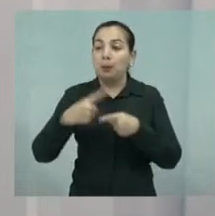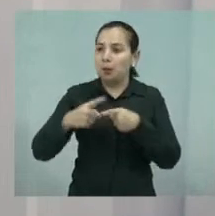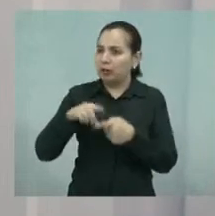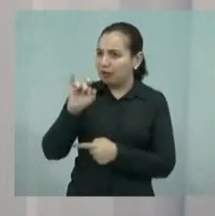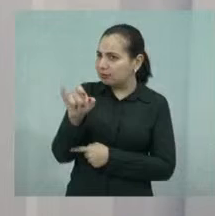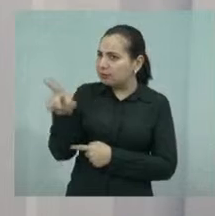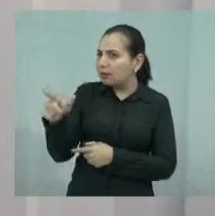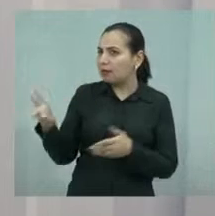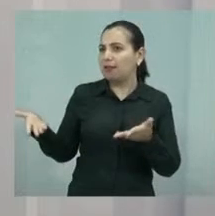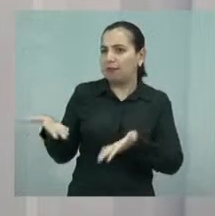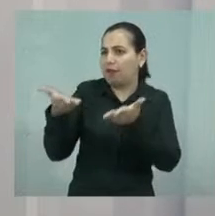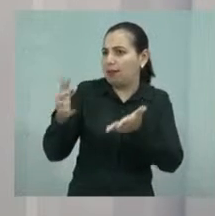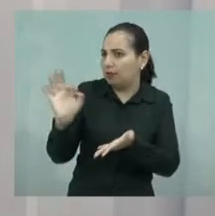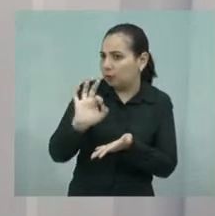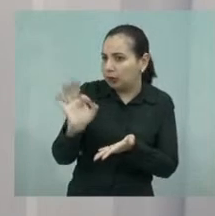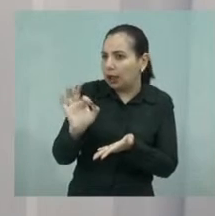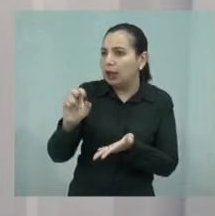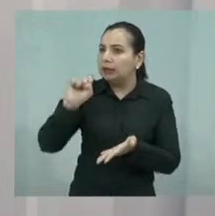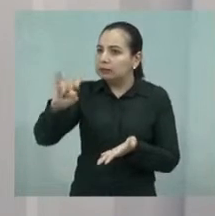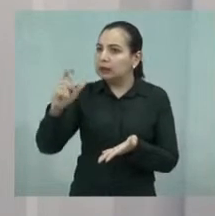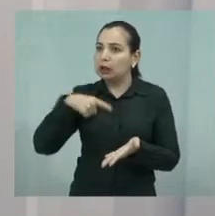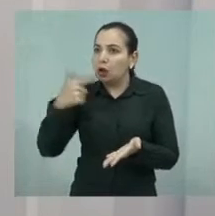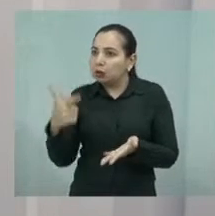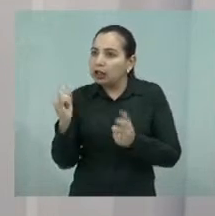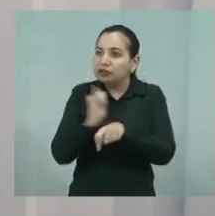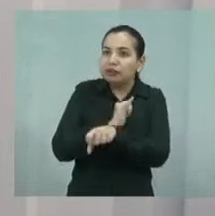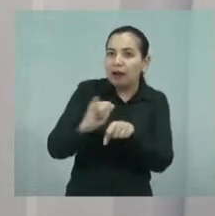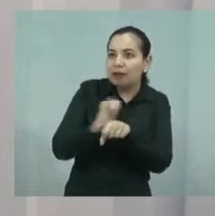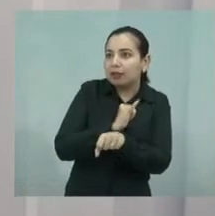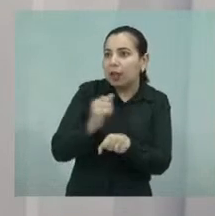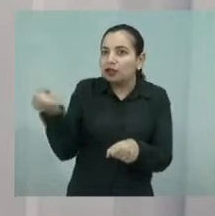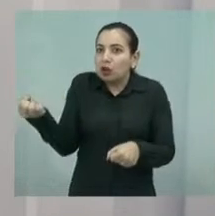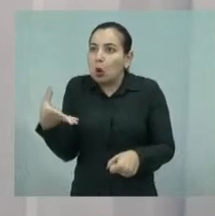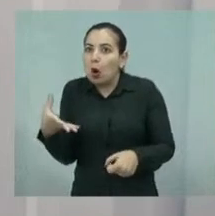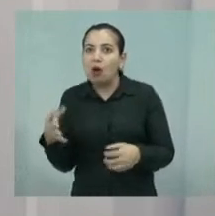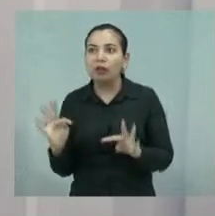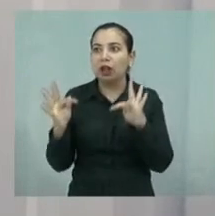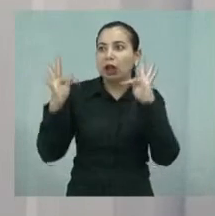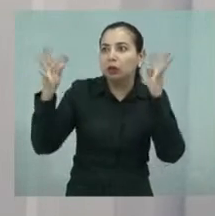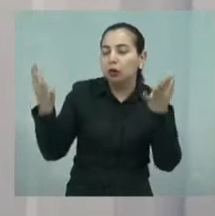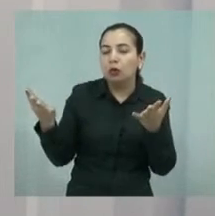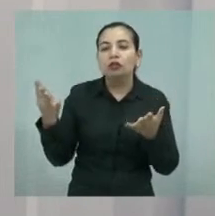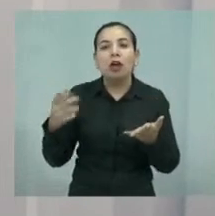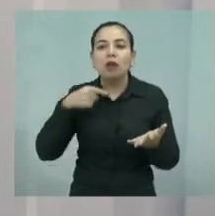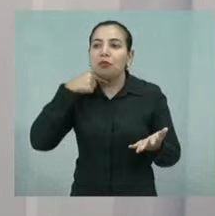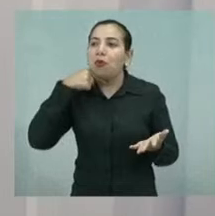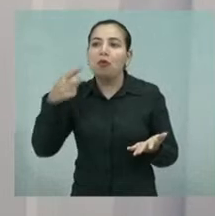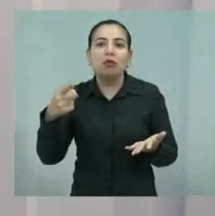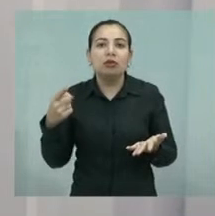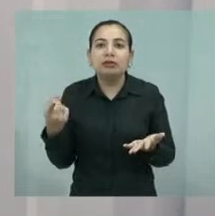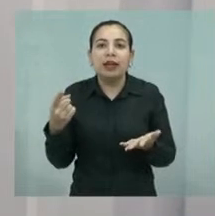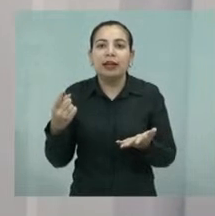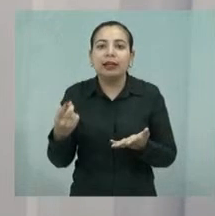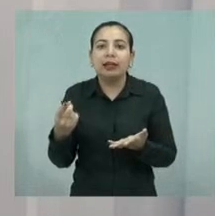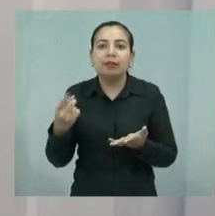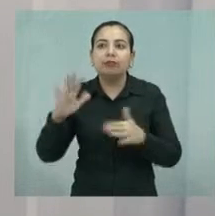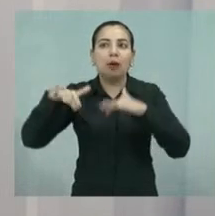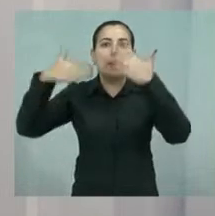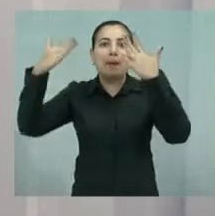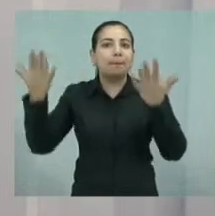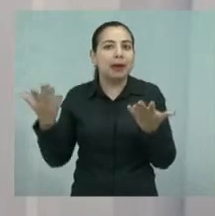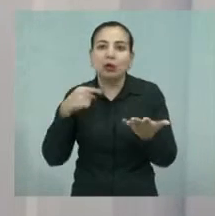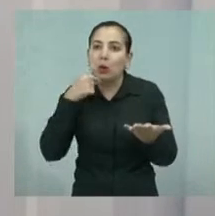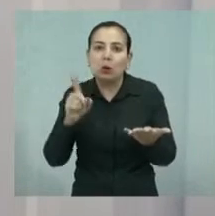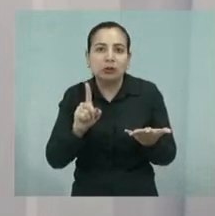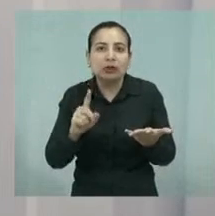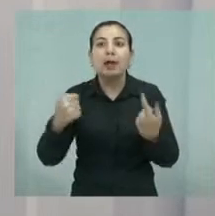em que não se reinventam a cada dia, elas tendem a assumir do mercado, né? E a instituição pública, os